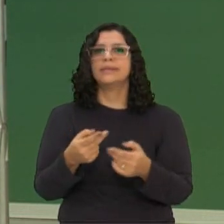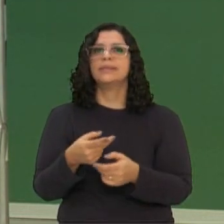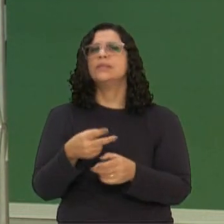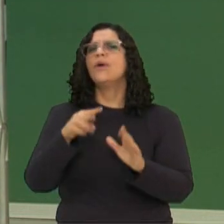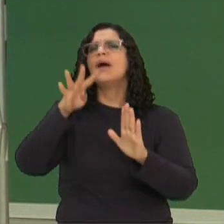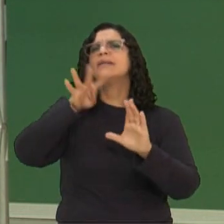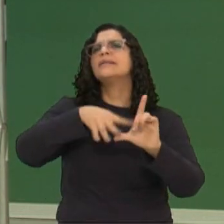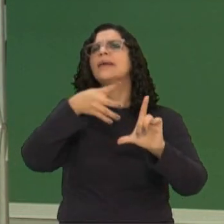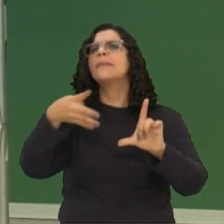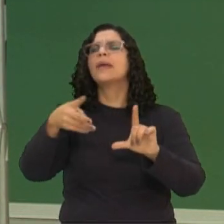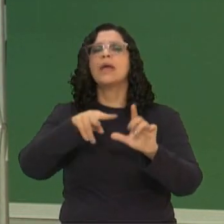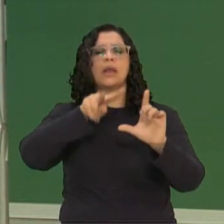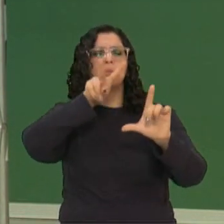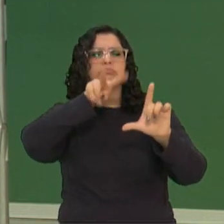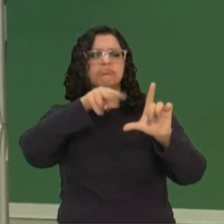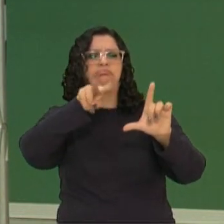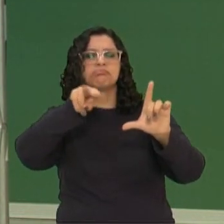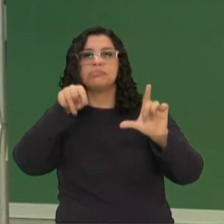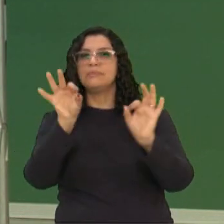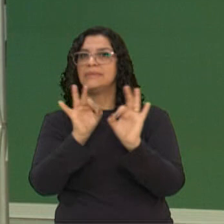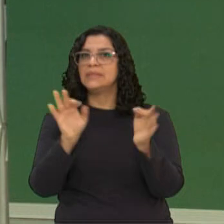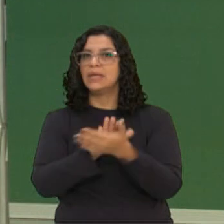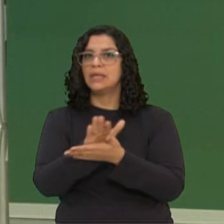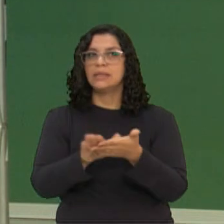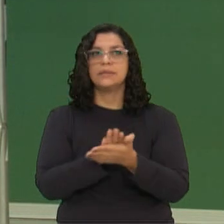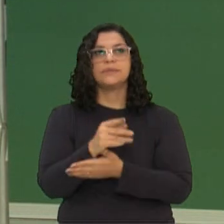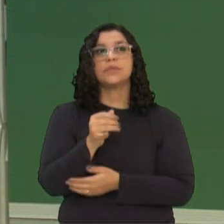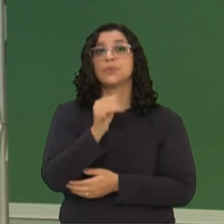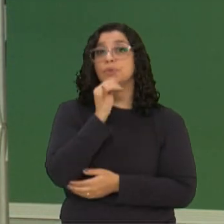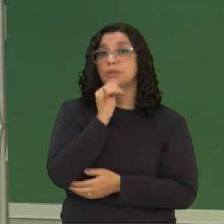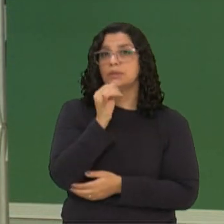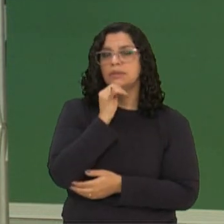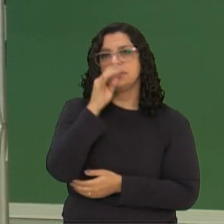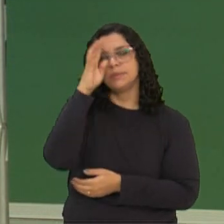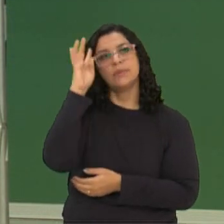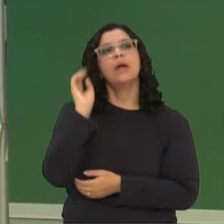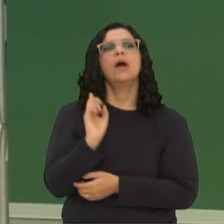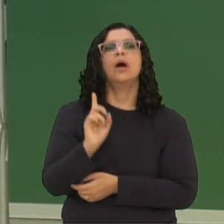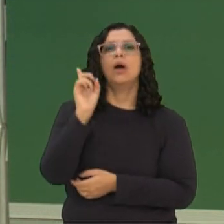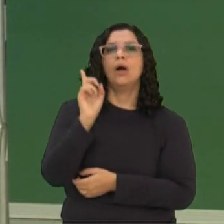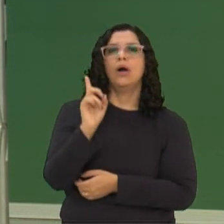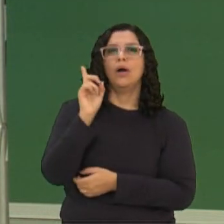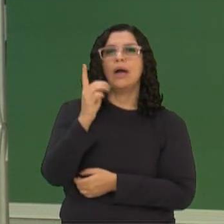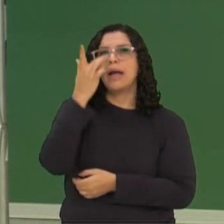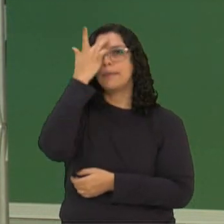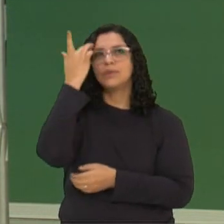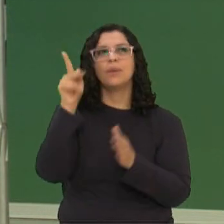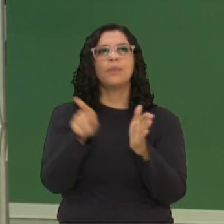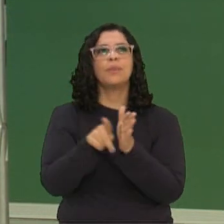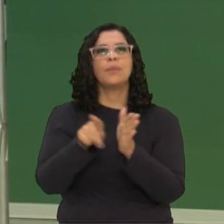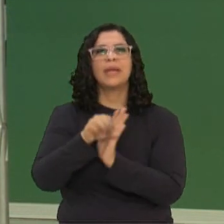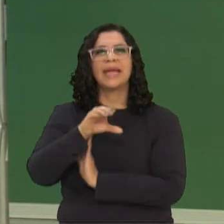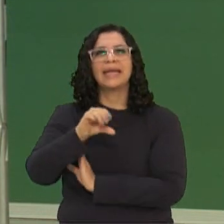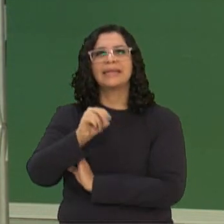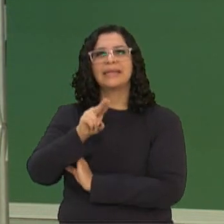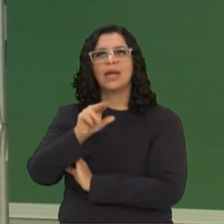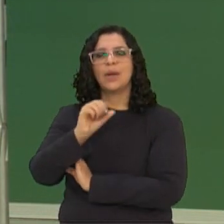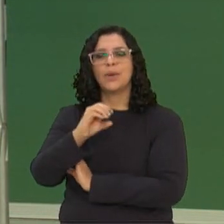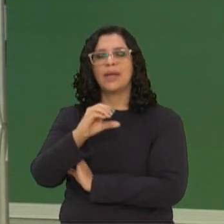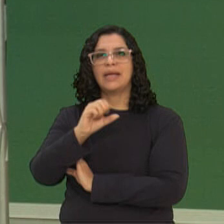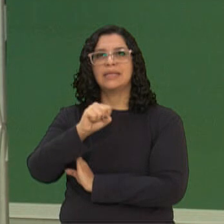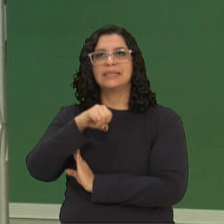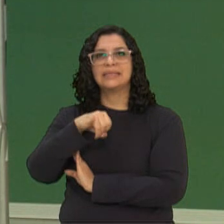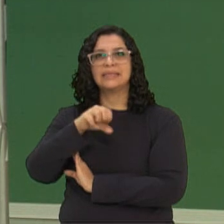essa tabela aqui, ó. Por exemplo, esse cabelo caucasiano, a faixa